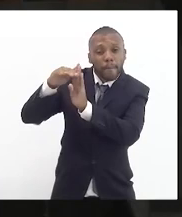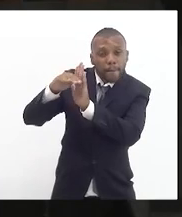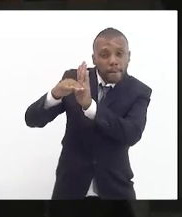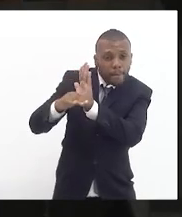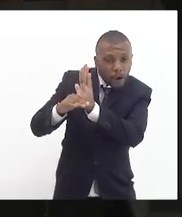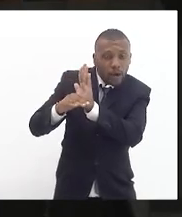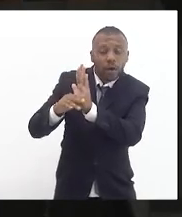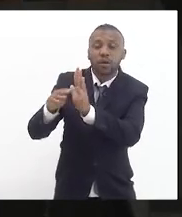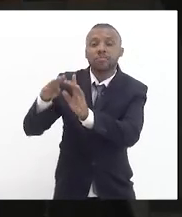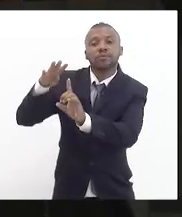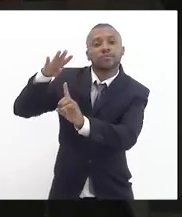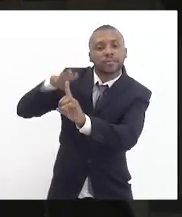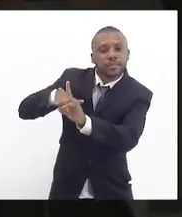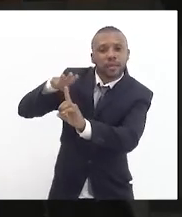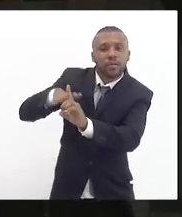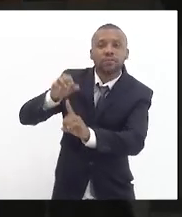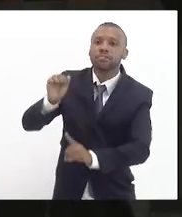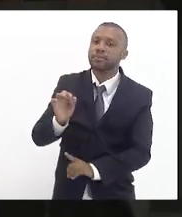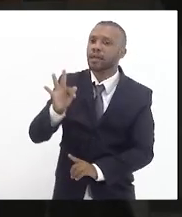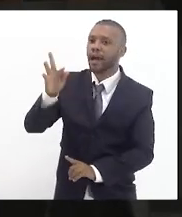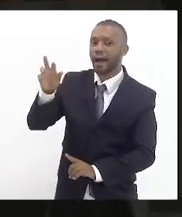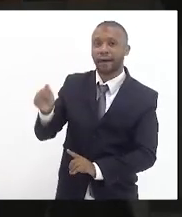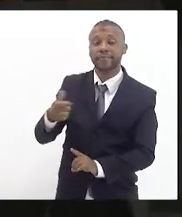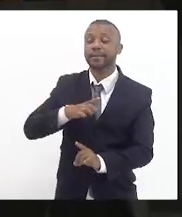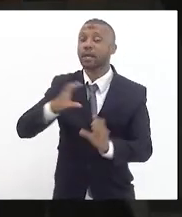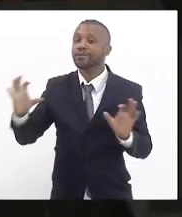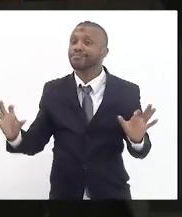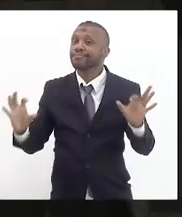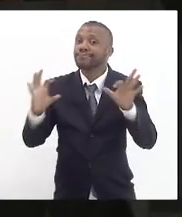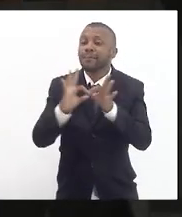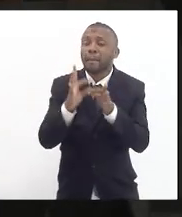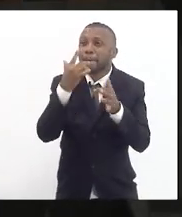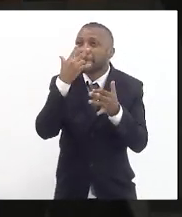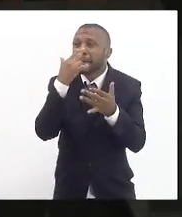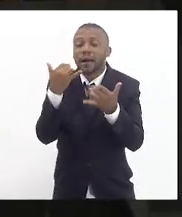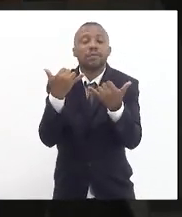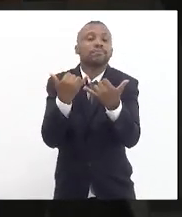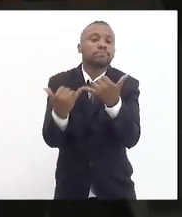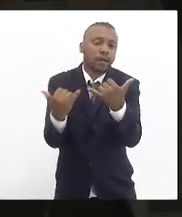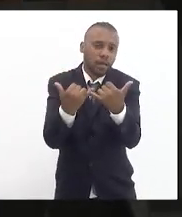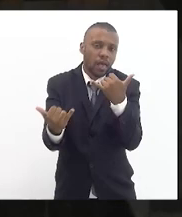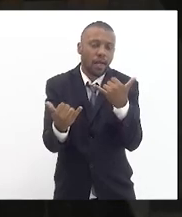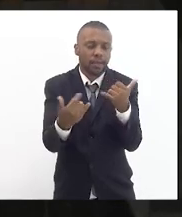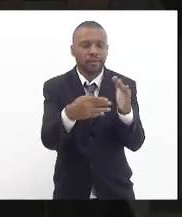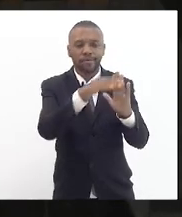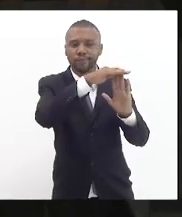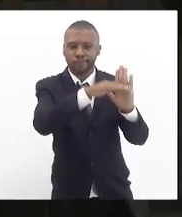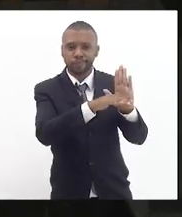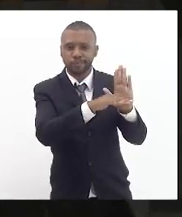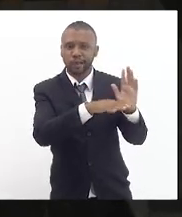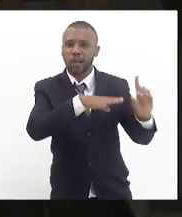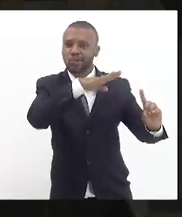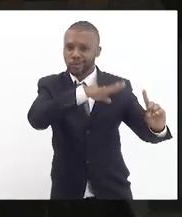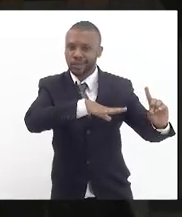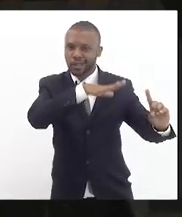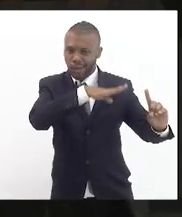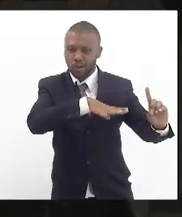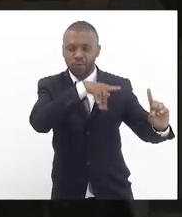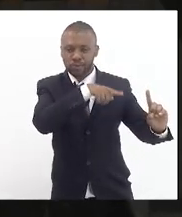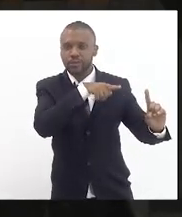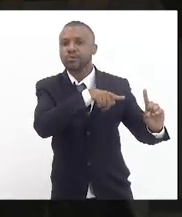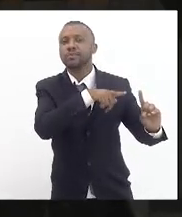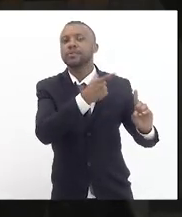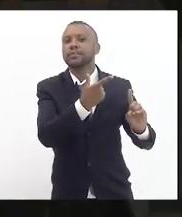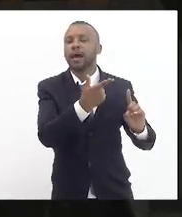similaridade senhora Presidente com o panteón dos deuses da mitologia greco-romana